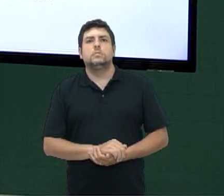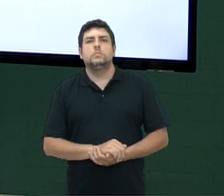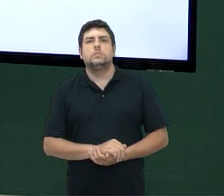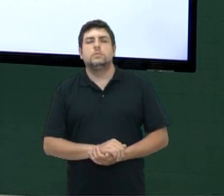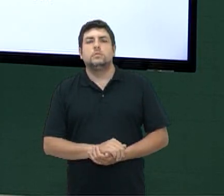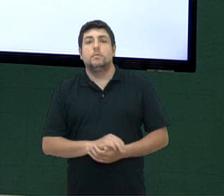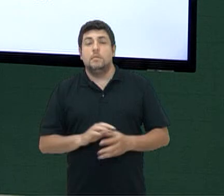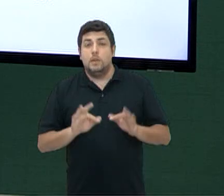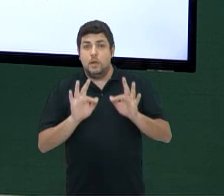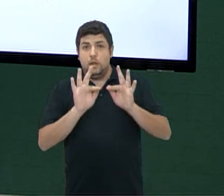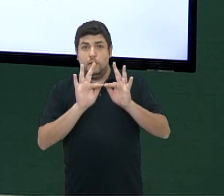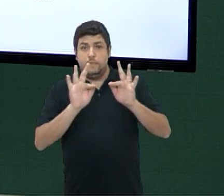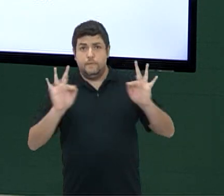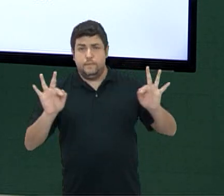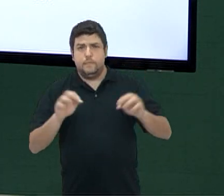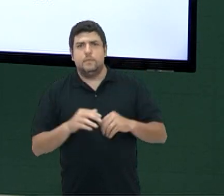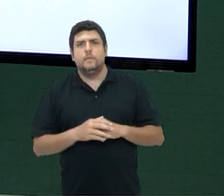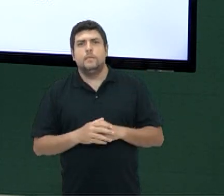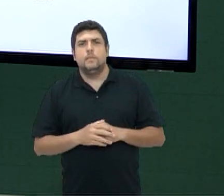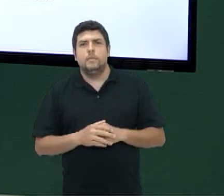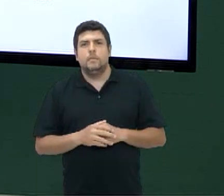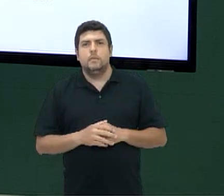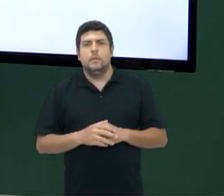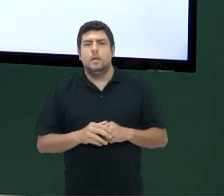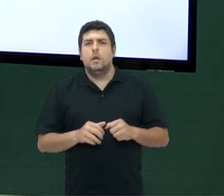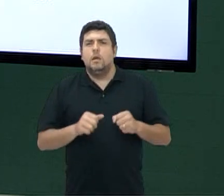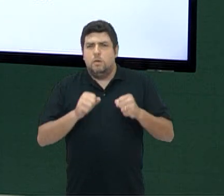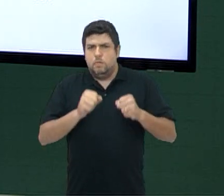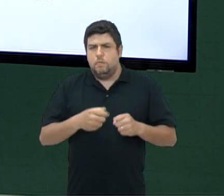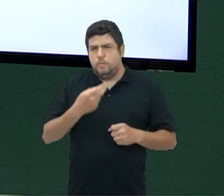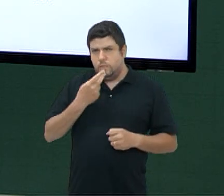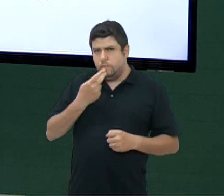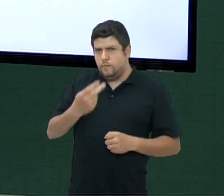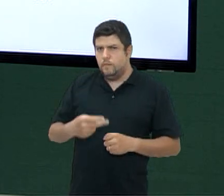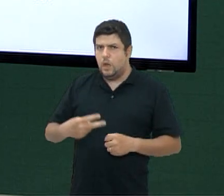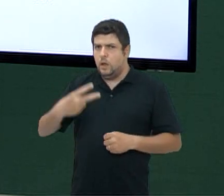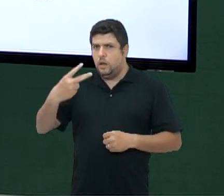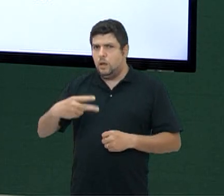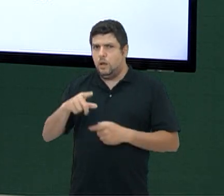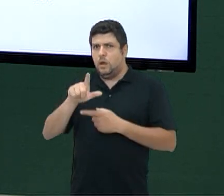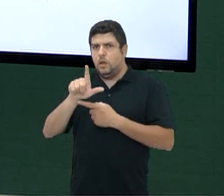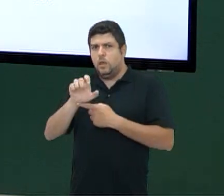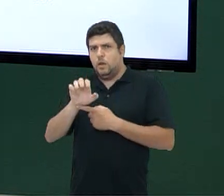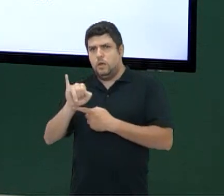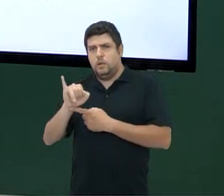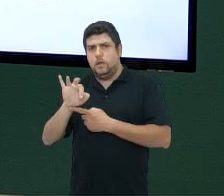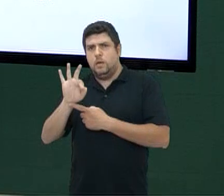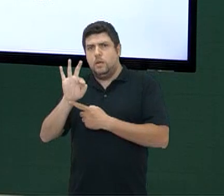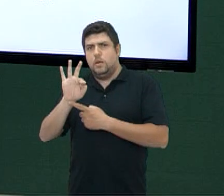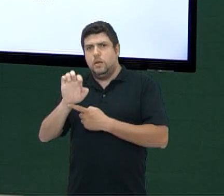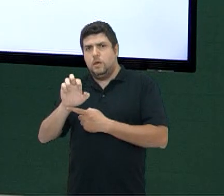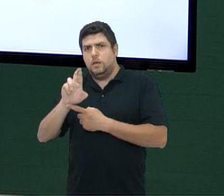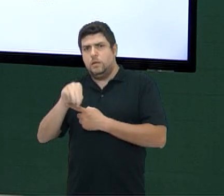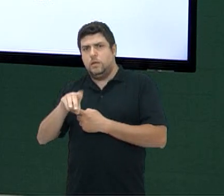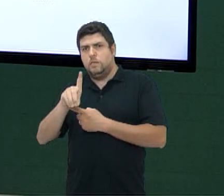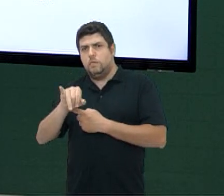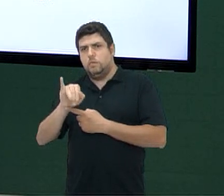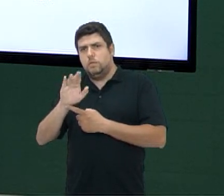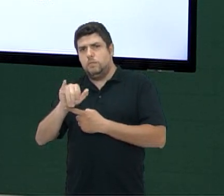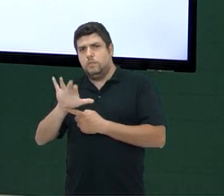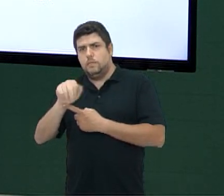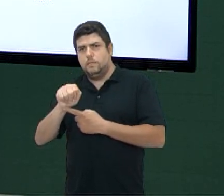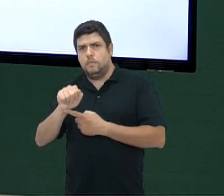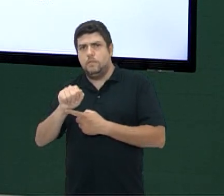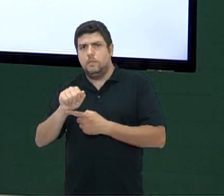na frase, pode-se definir que a segunda lei da termodinâmica está associada ao rendimento de uma máquina